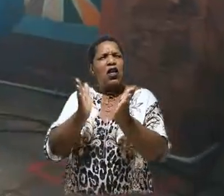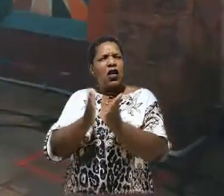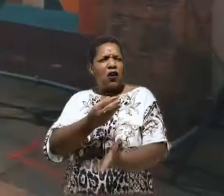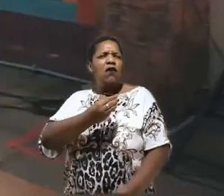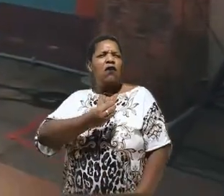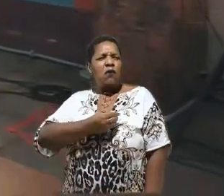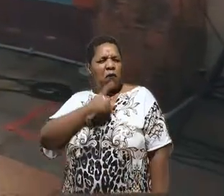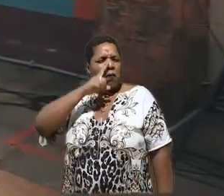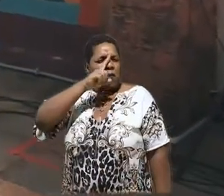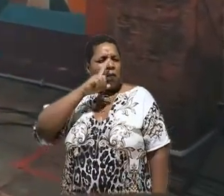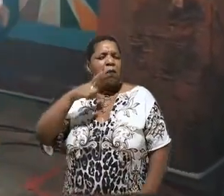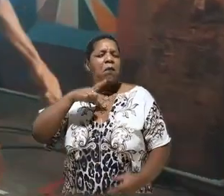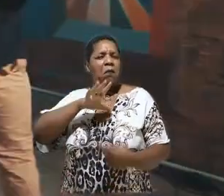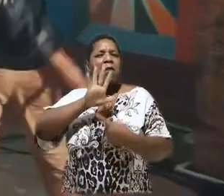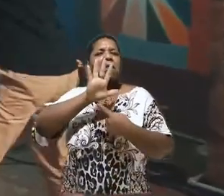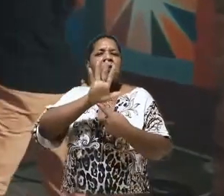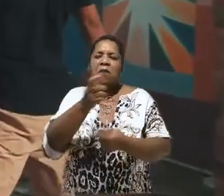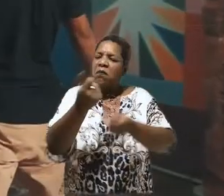a